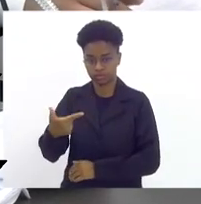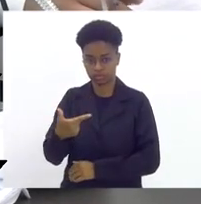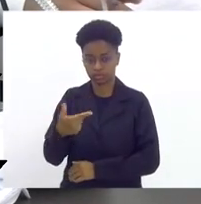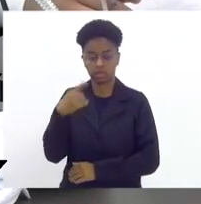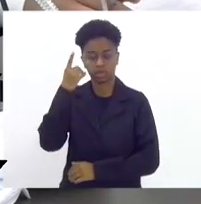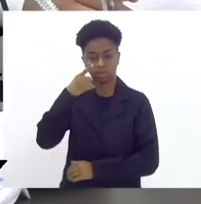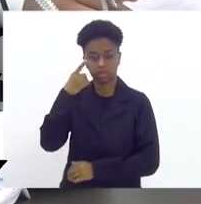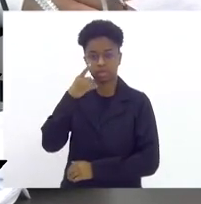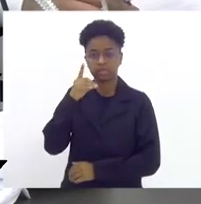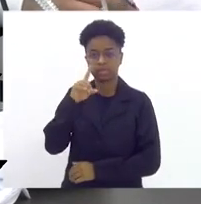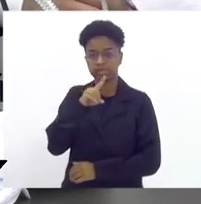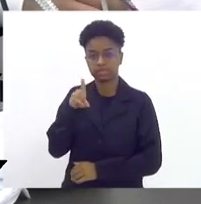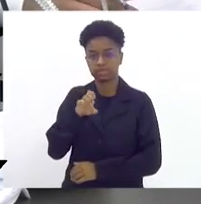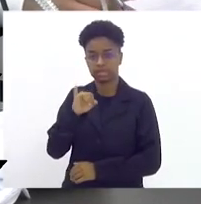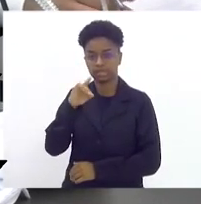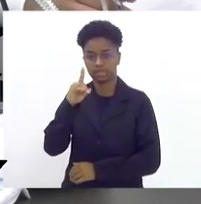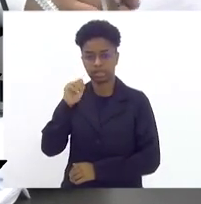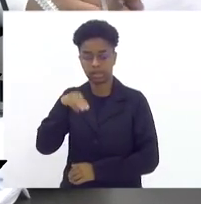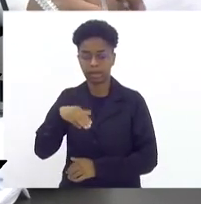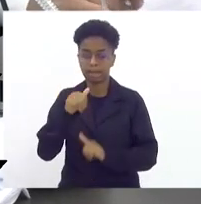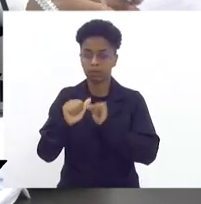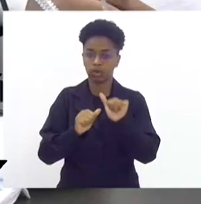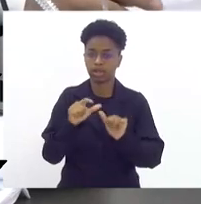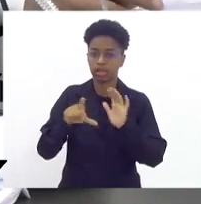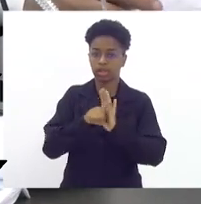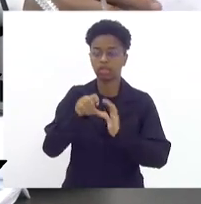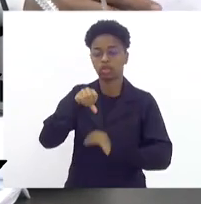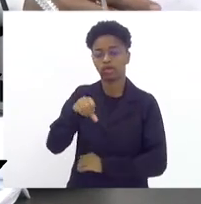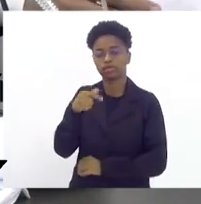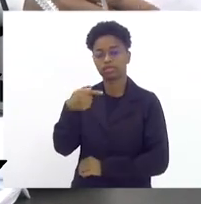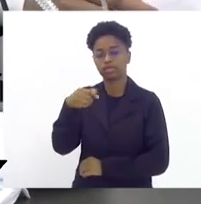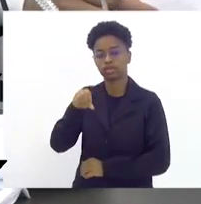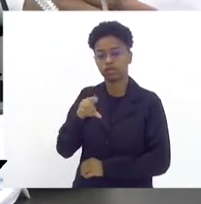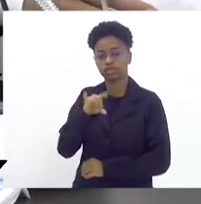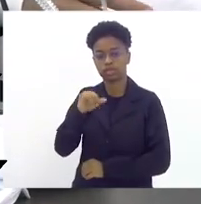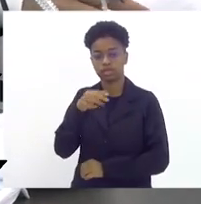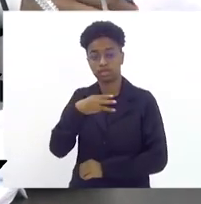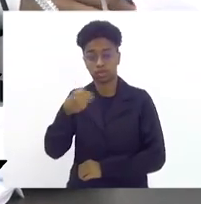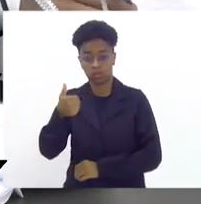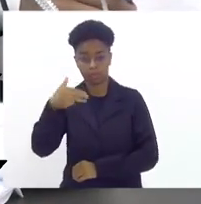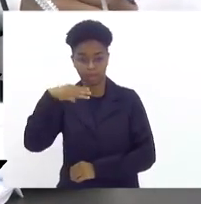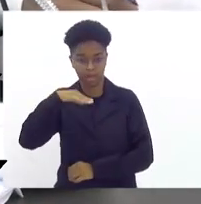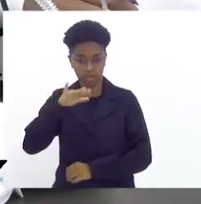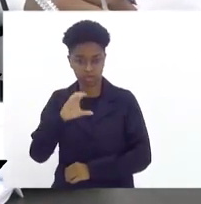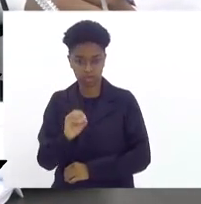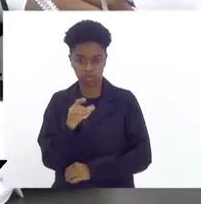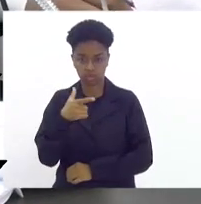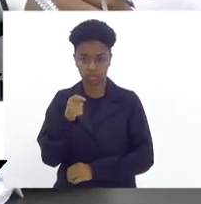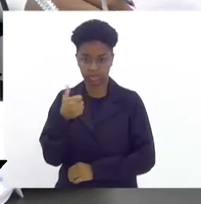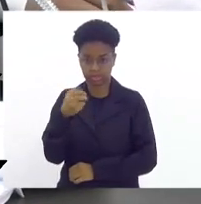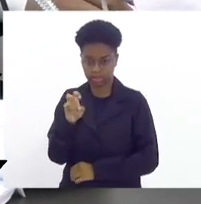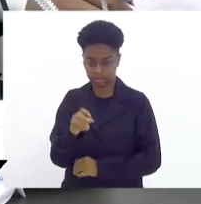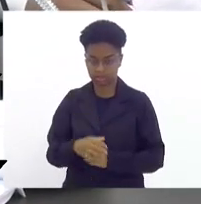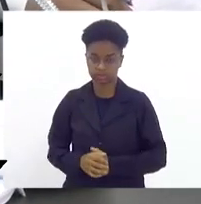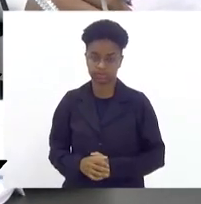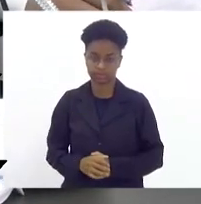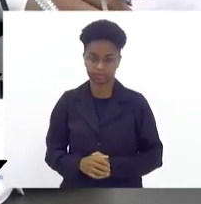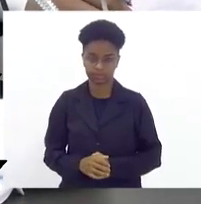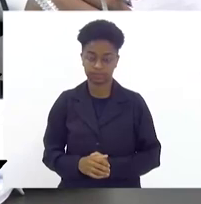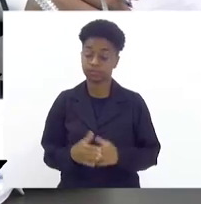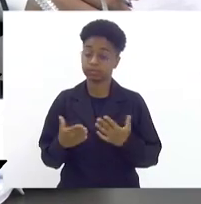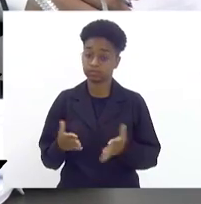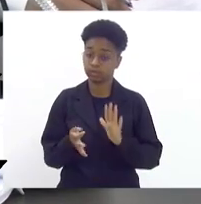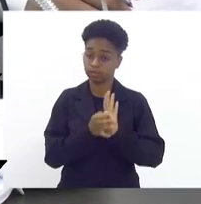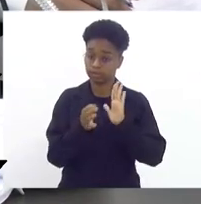deputada Zeidan, que altera a lei 6.979 de 31 de março de 2015. Então, para